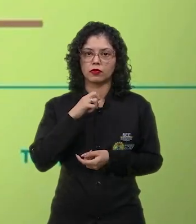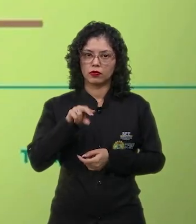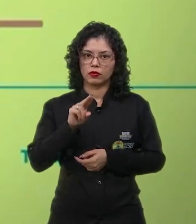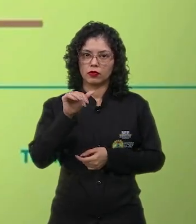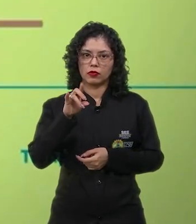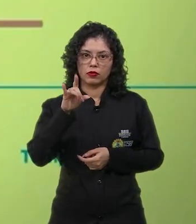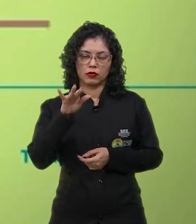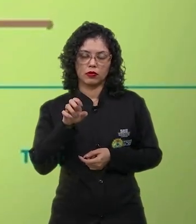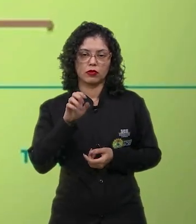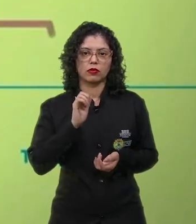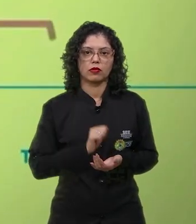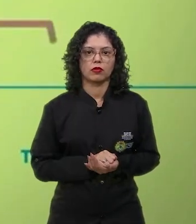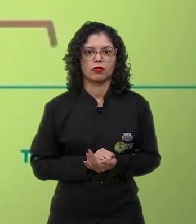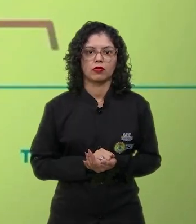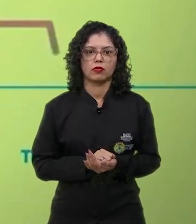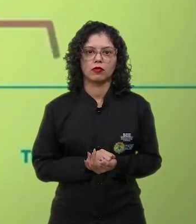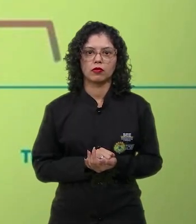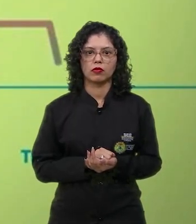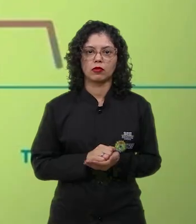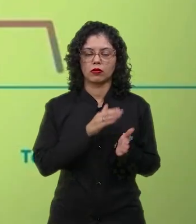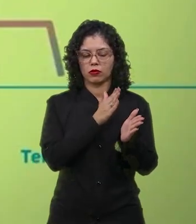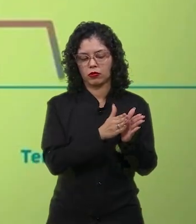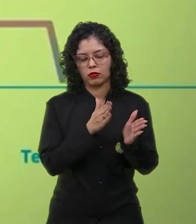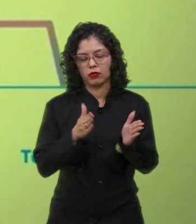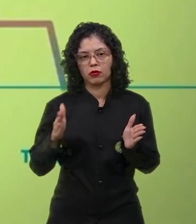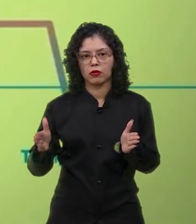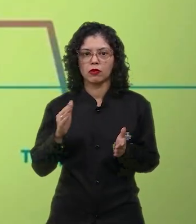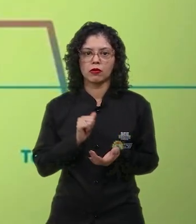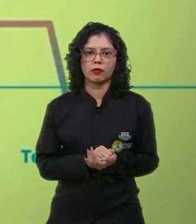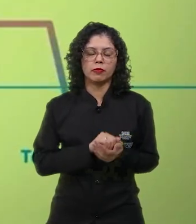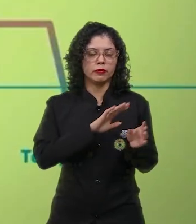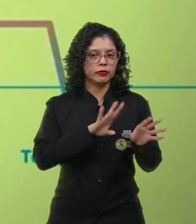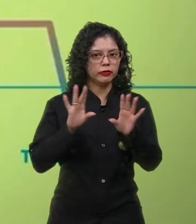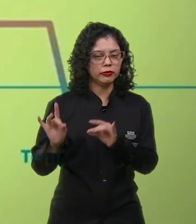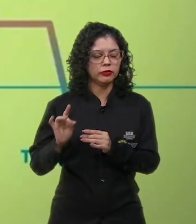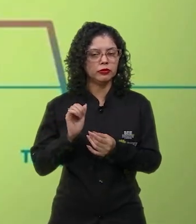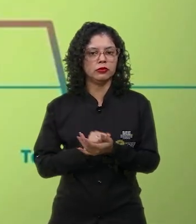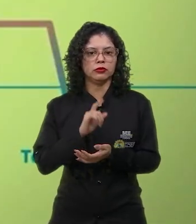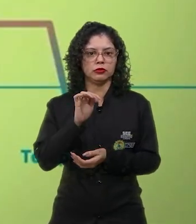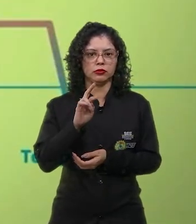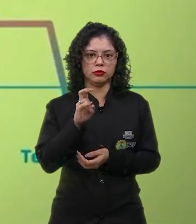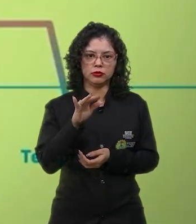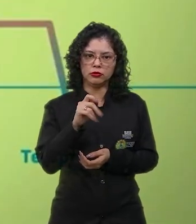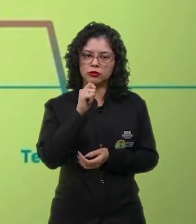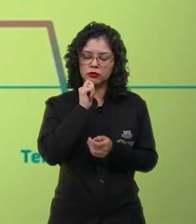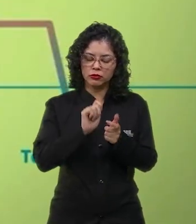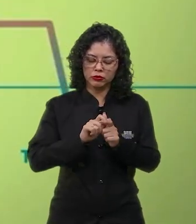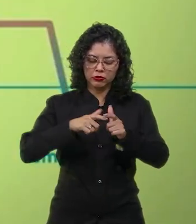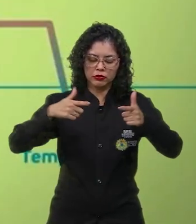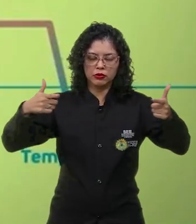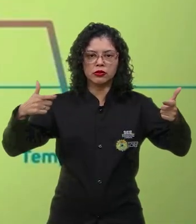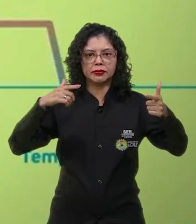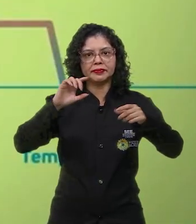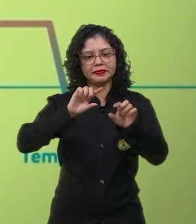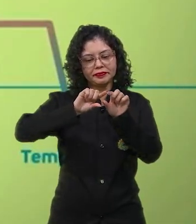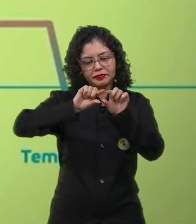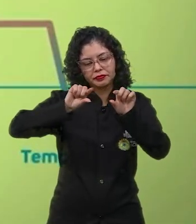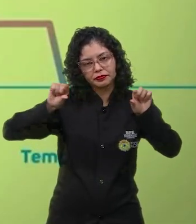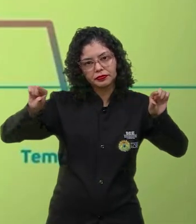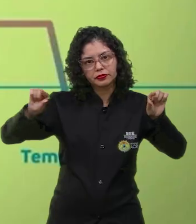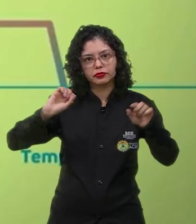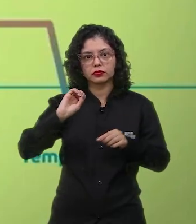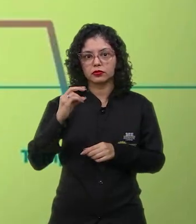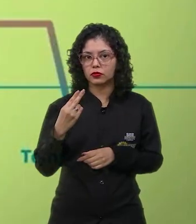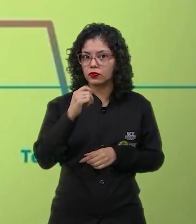residual. Na sequência, este líquido passa através do dispositivo de expansão, que pode ser um tubo capilar ou